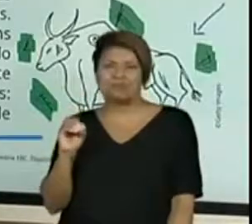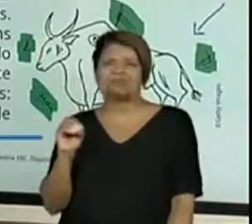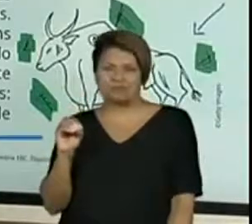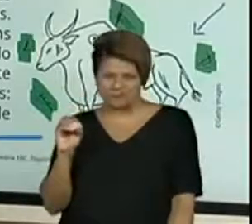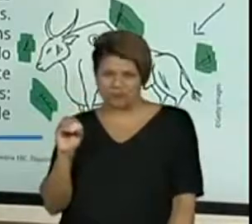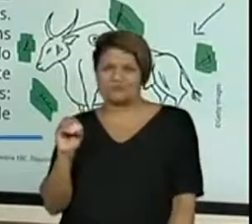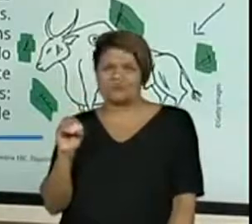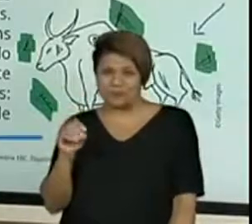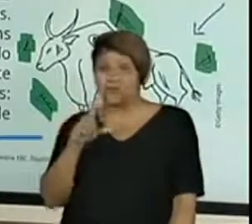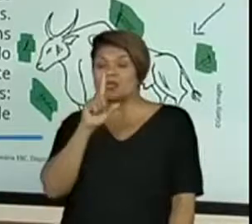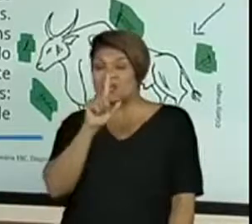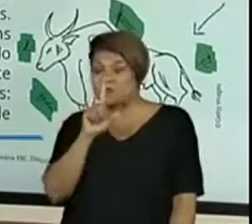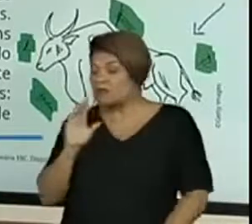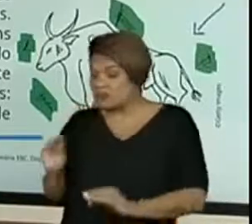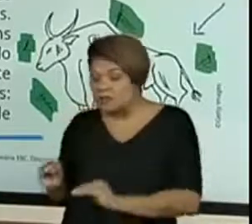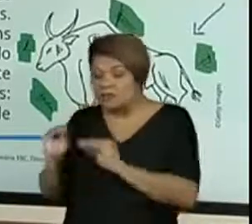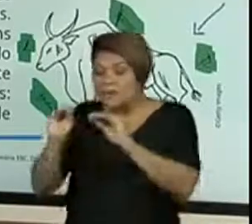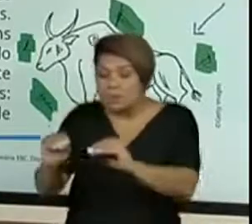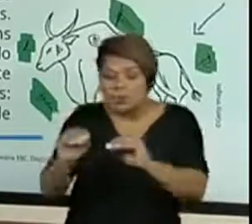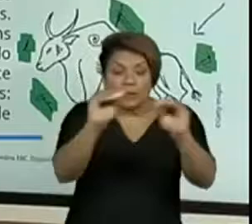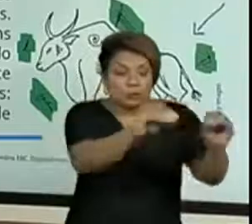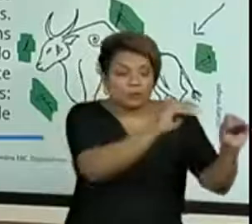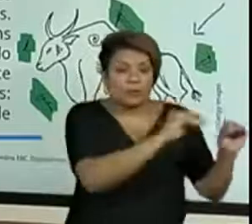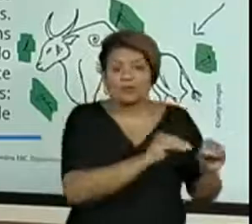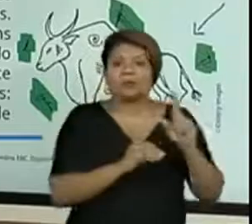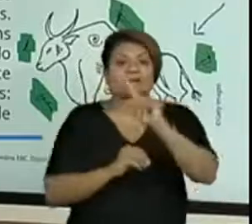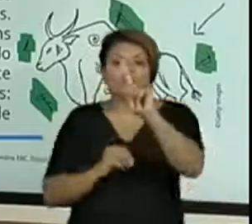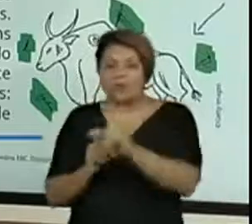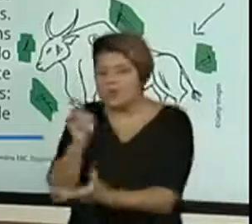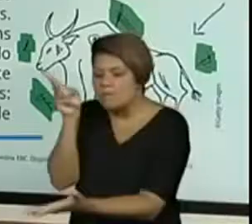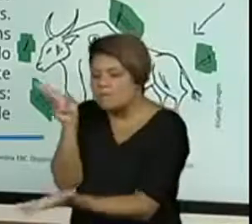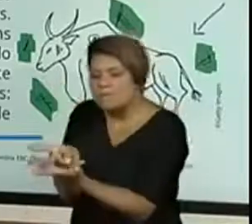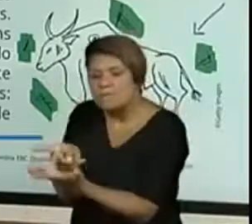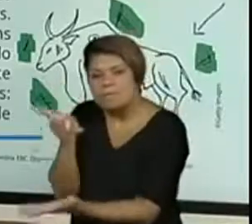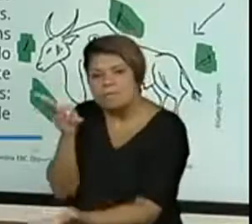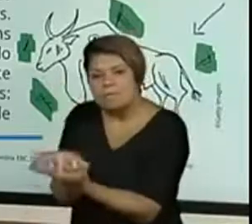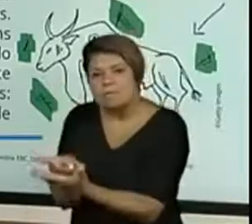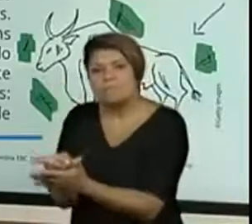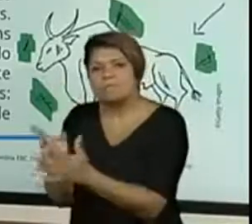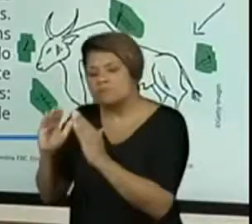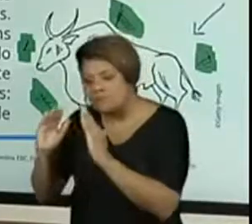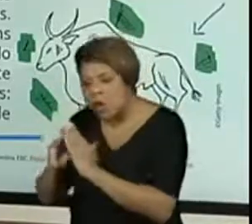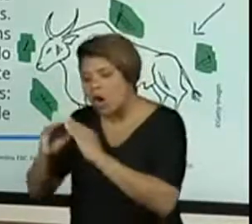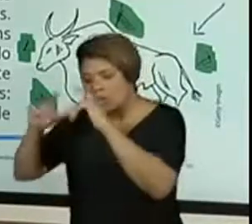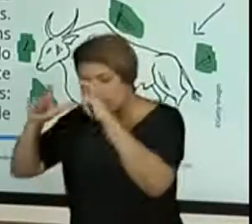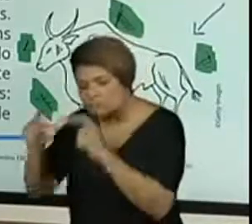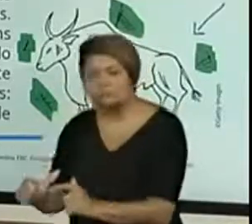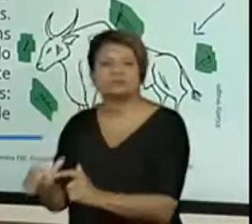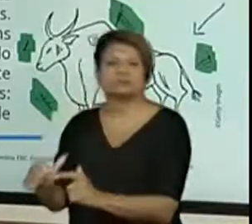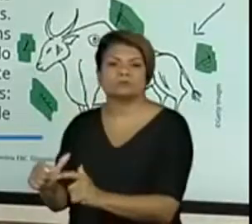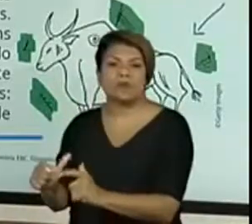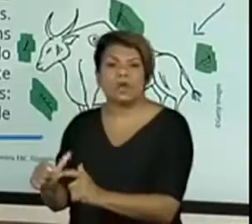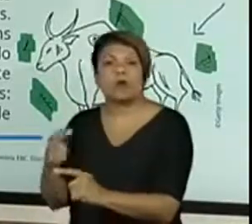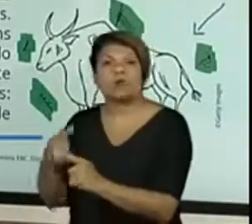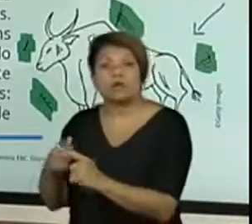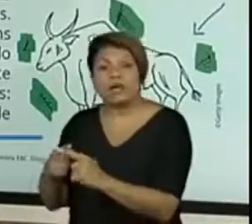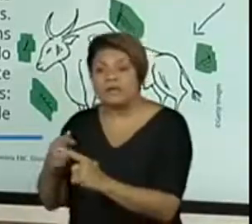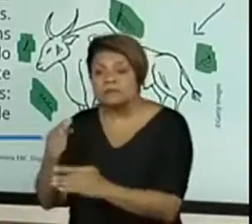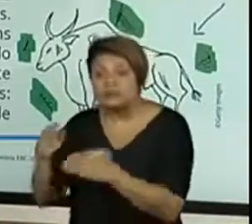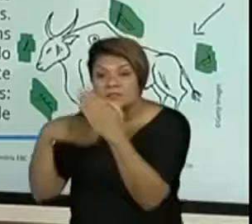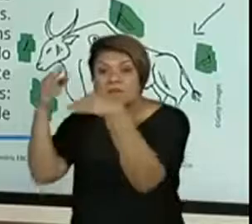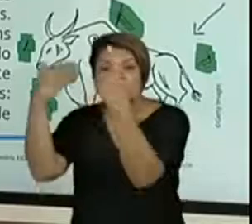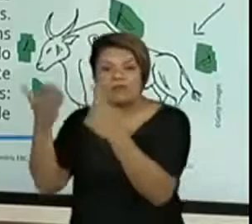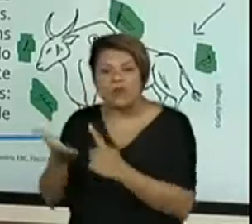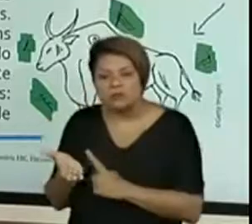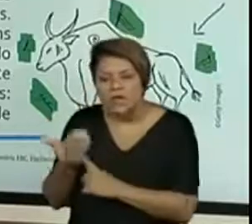e também da domesticação dos animais, podemos usar esse termo para plantas também, aí se referindo à agricultura.